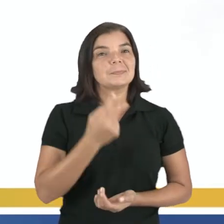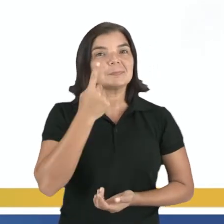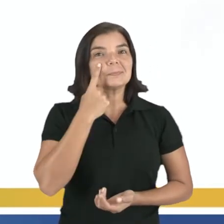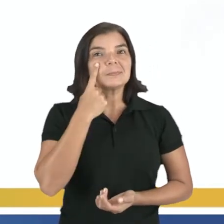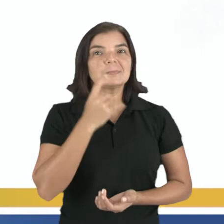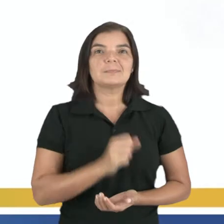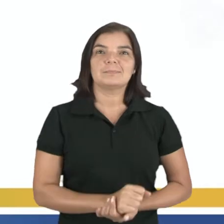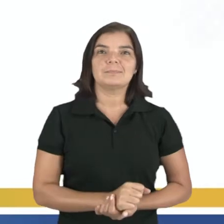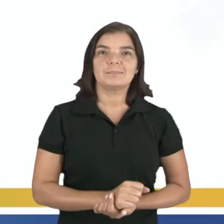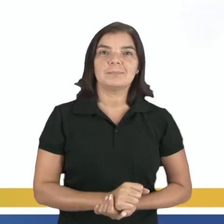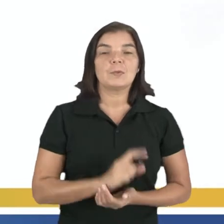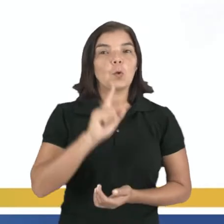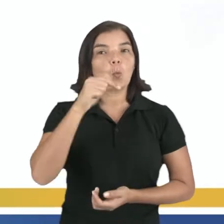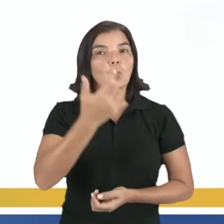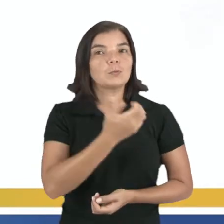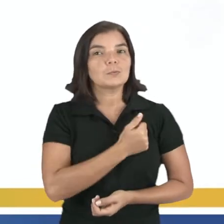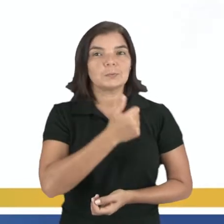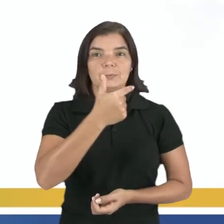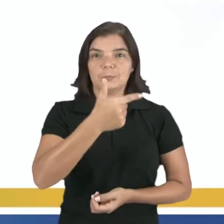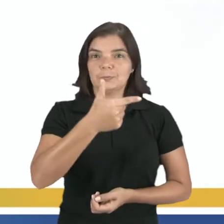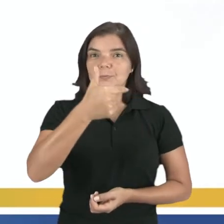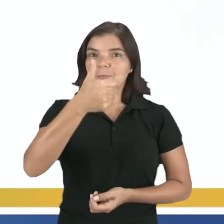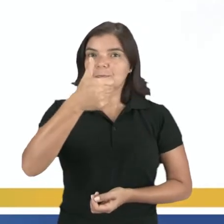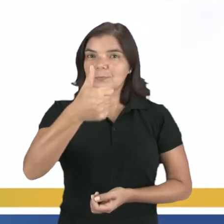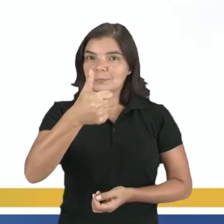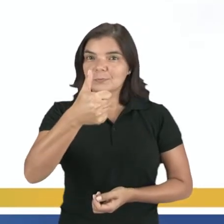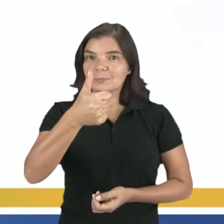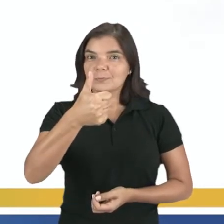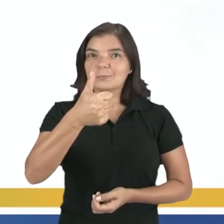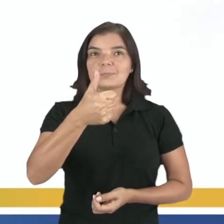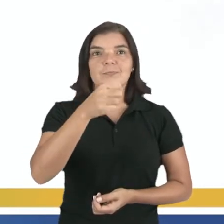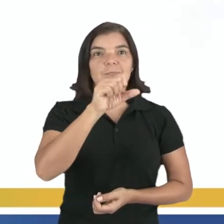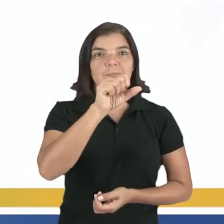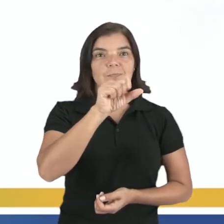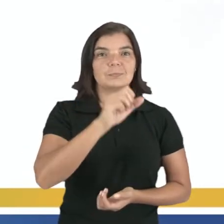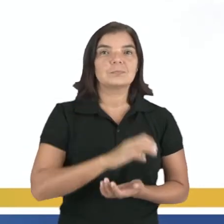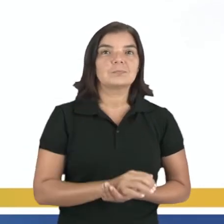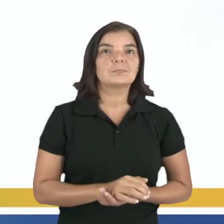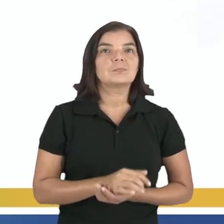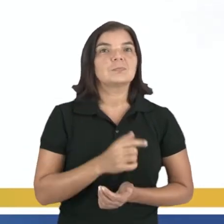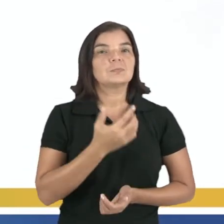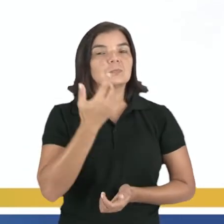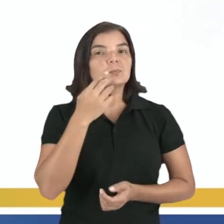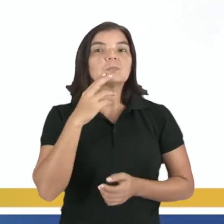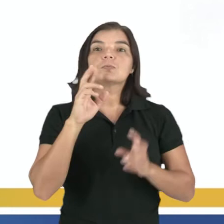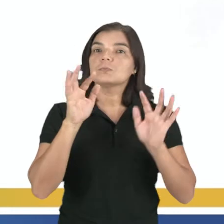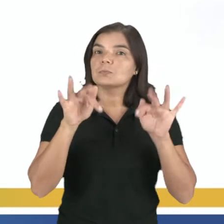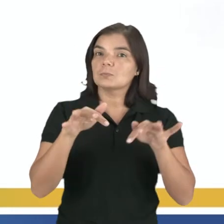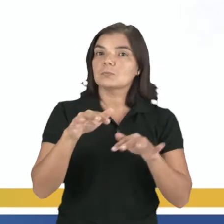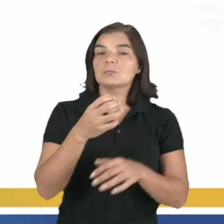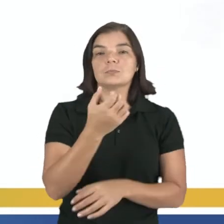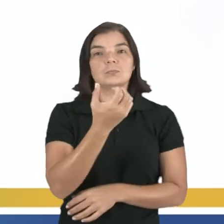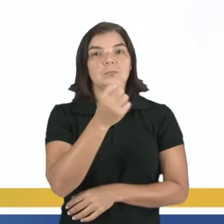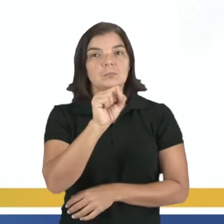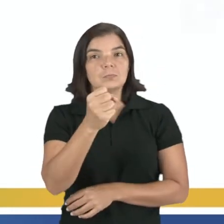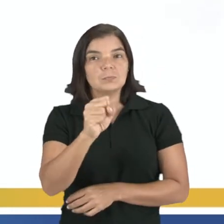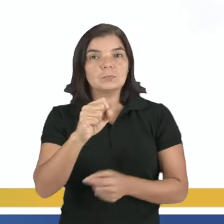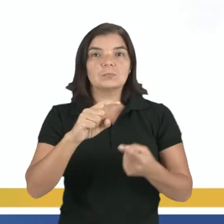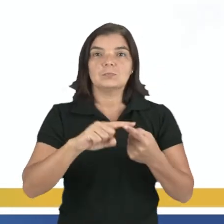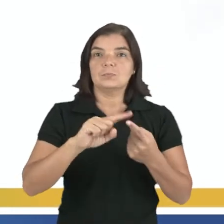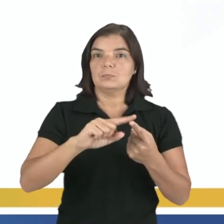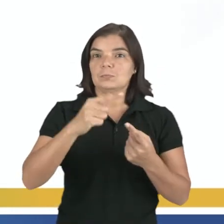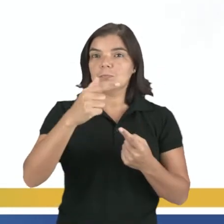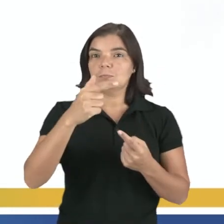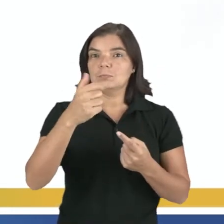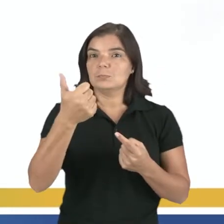ó, os próximos termos seriam, né, 8, nosso colega ali concluiu, né? O próximo termo seria 8,